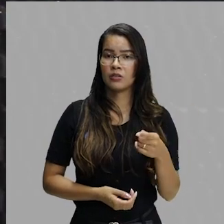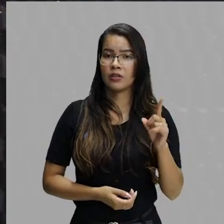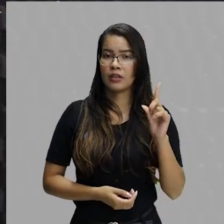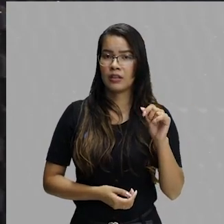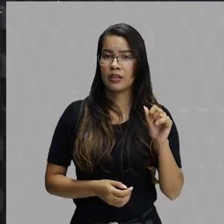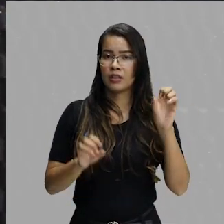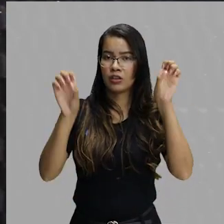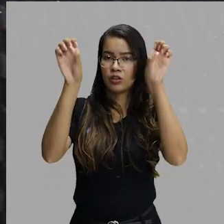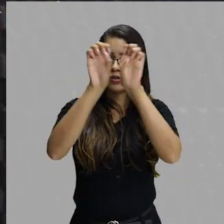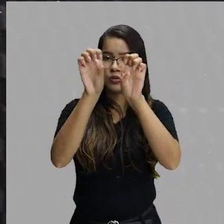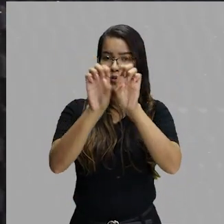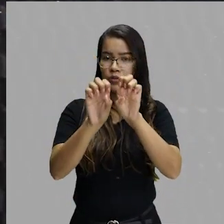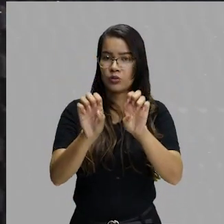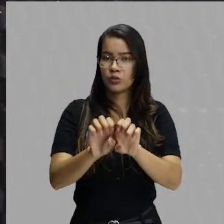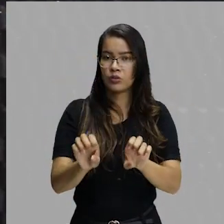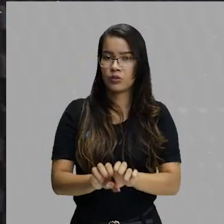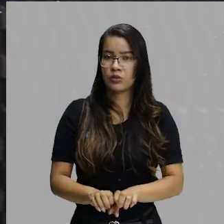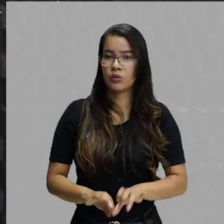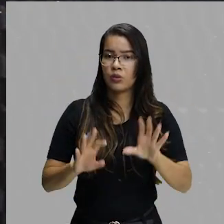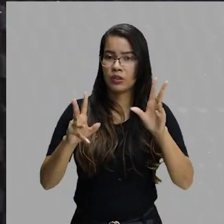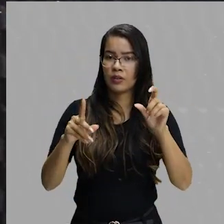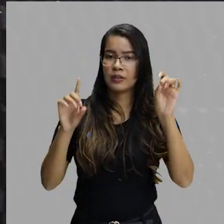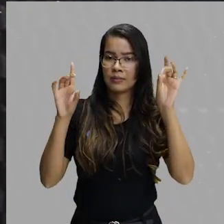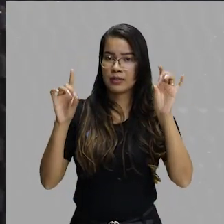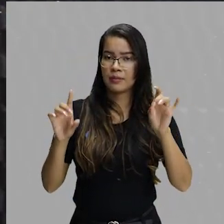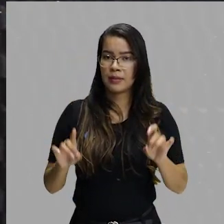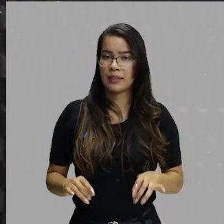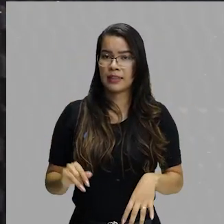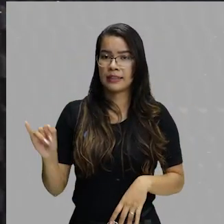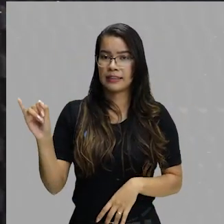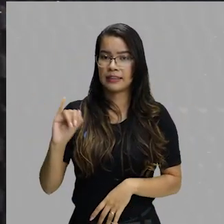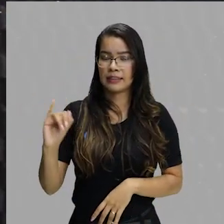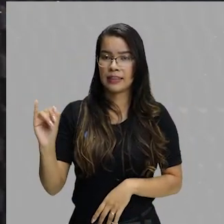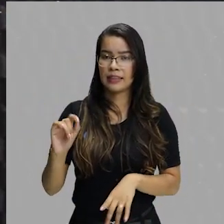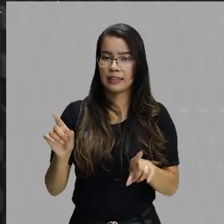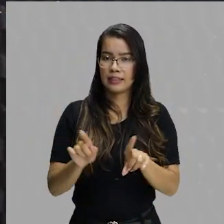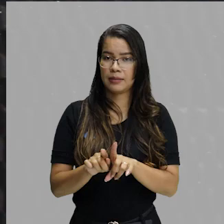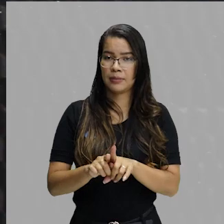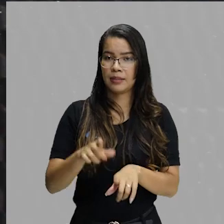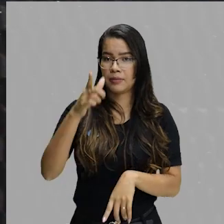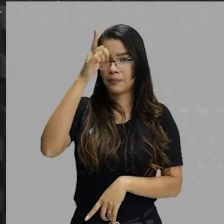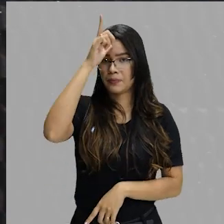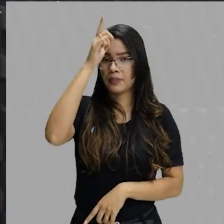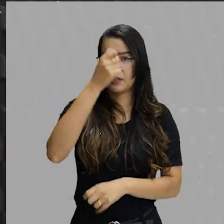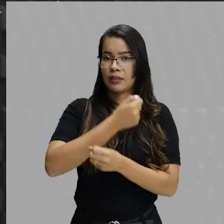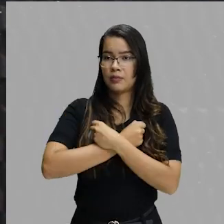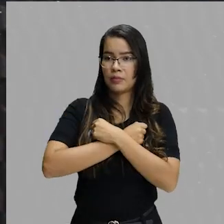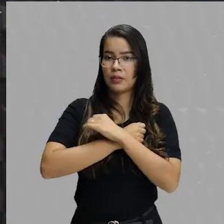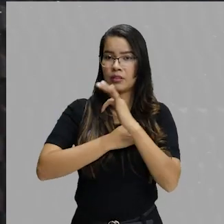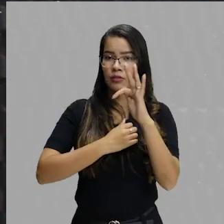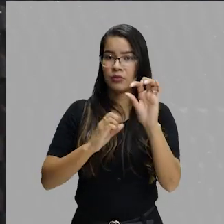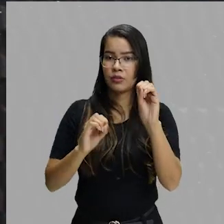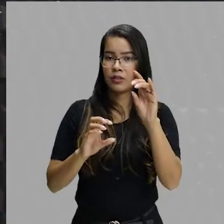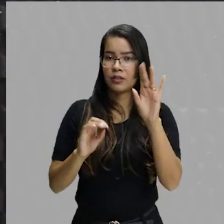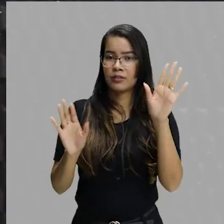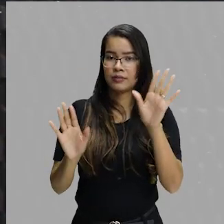estrutura totalitária, principalmente na Itália e na Alemanha, no período entre guerras. Um grande abraço. Até a próxima.